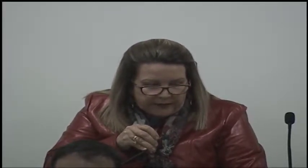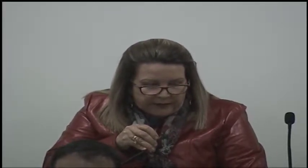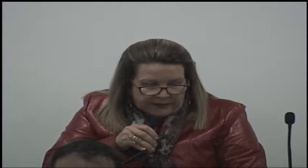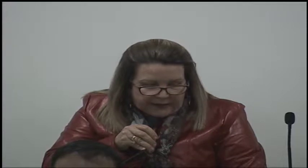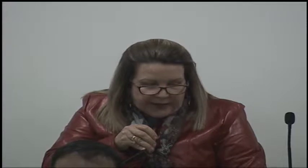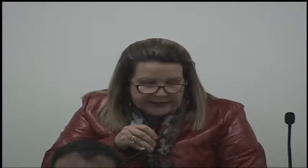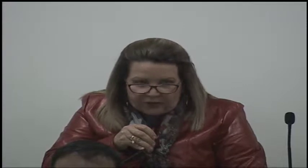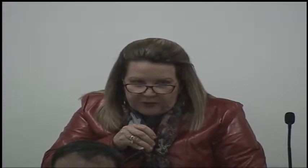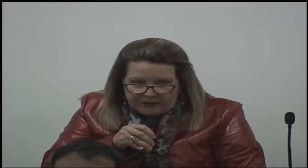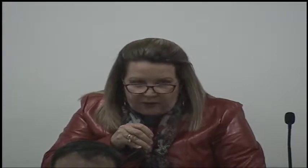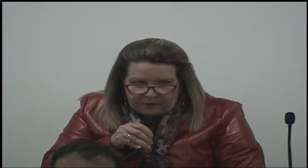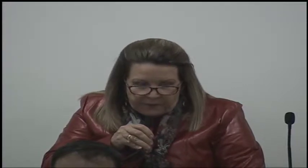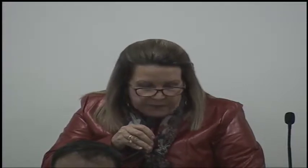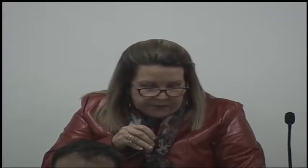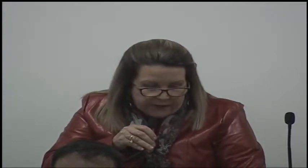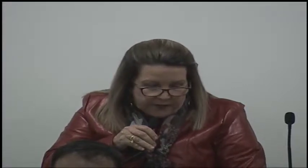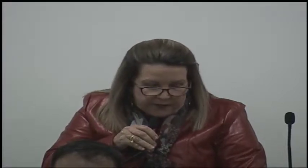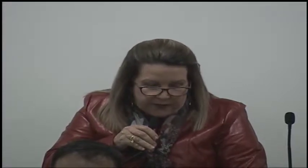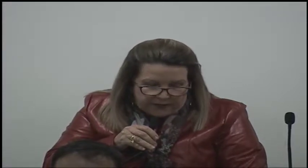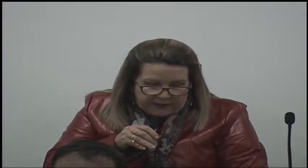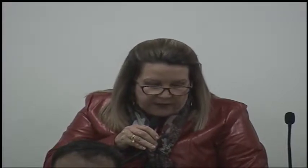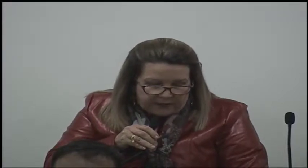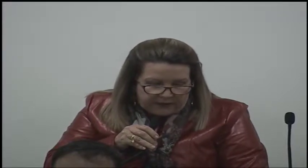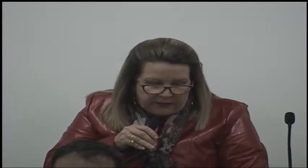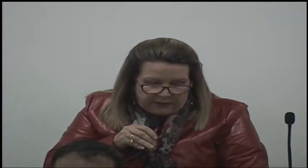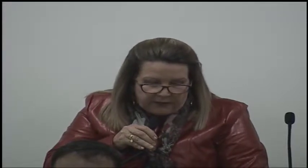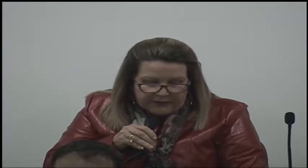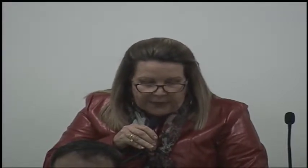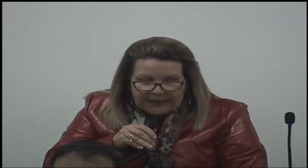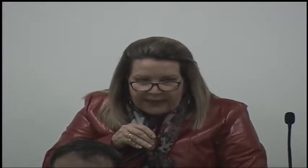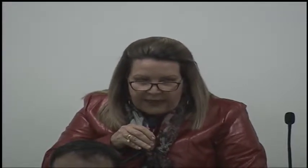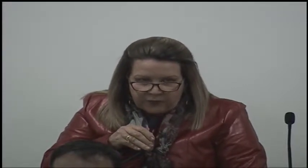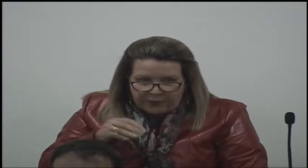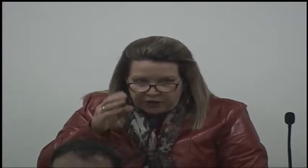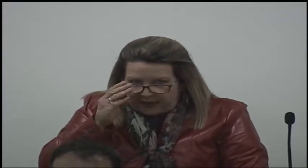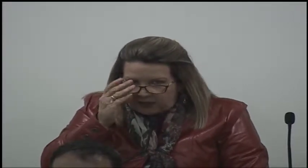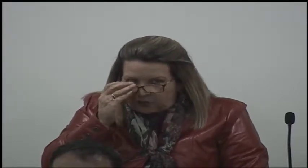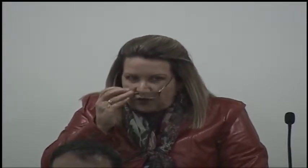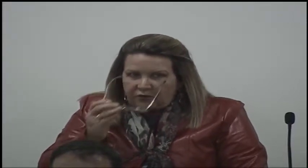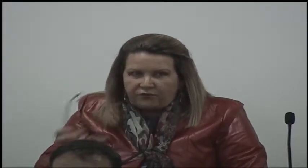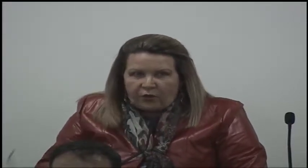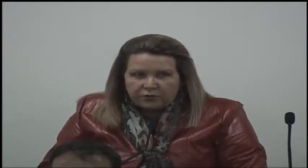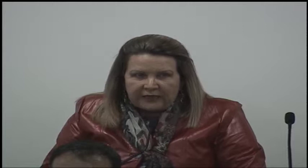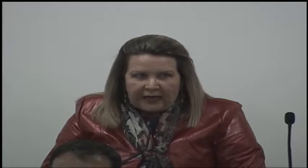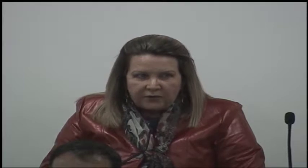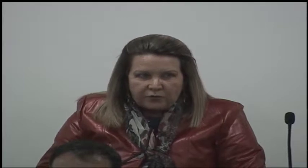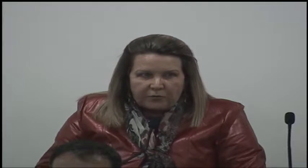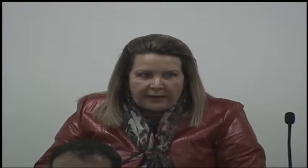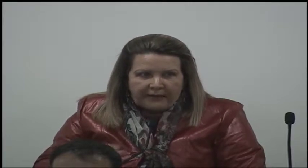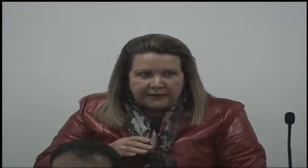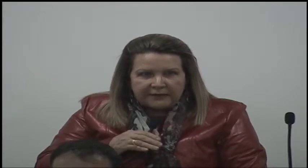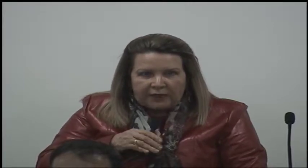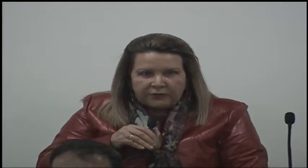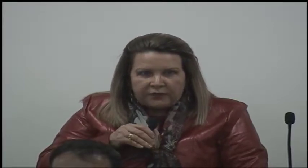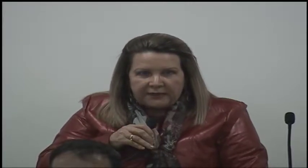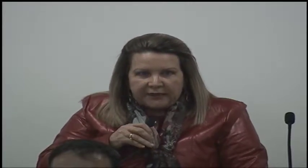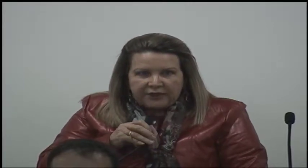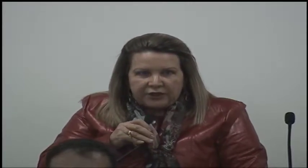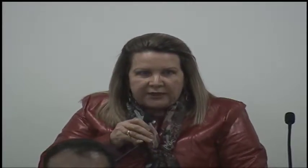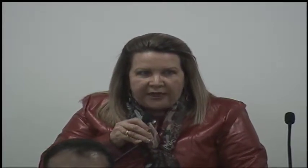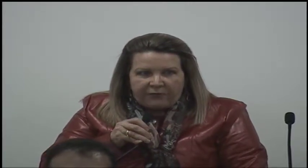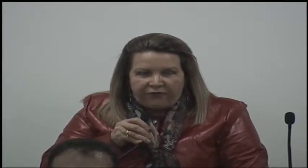criar essa condição e trabalhar no projeto voltado mas ao